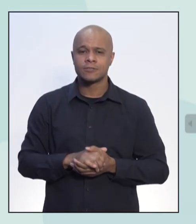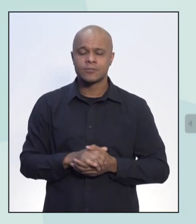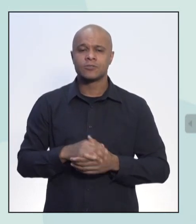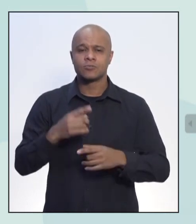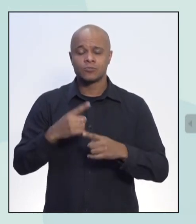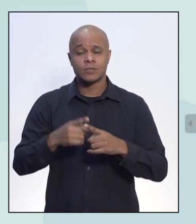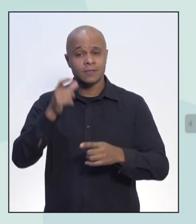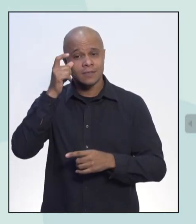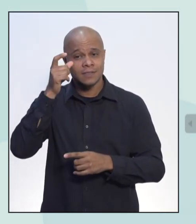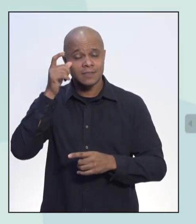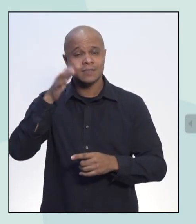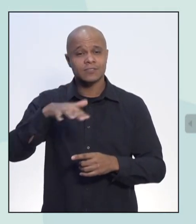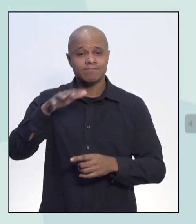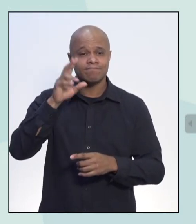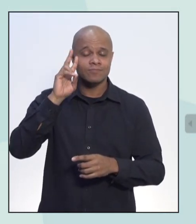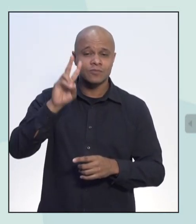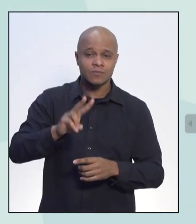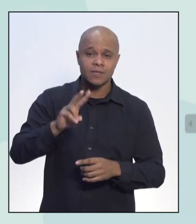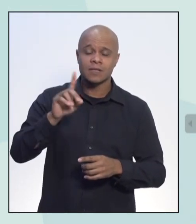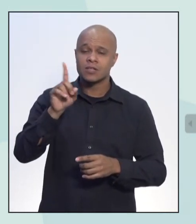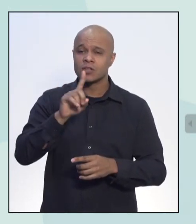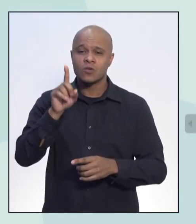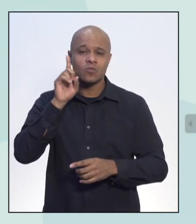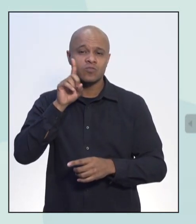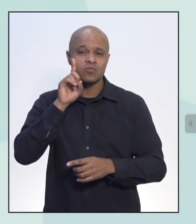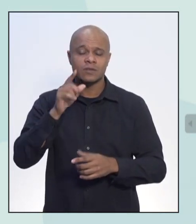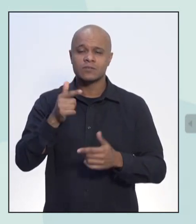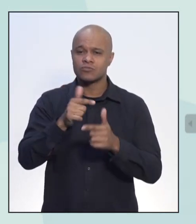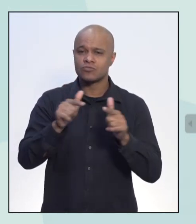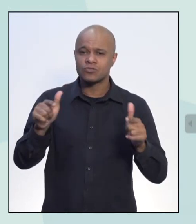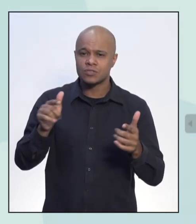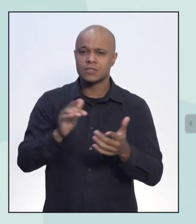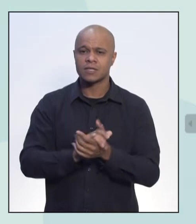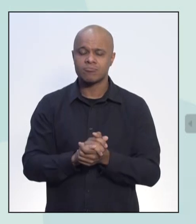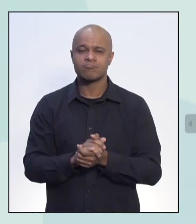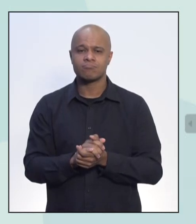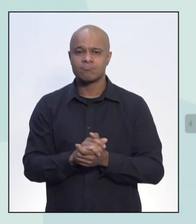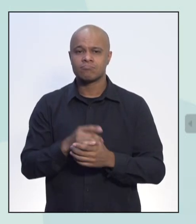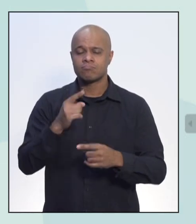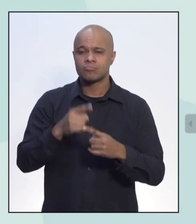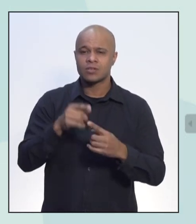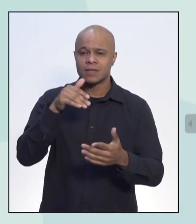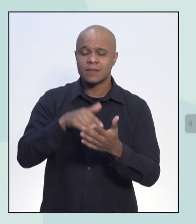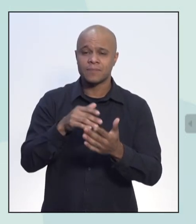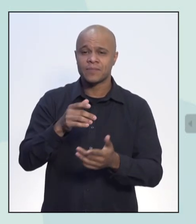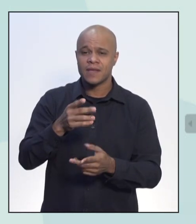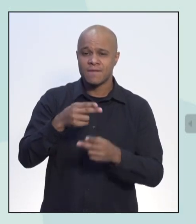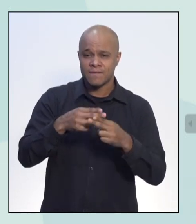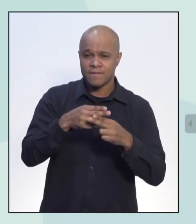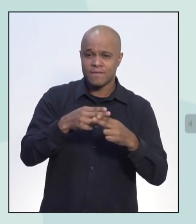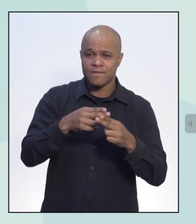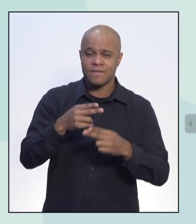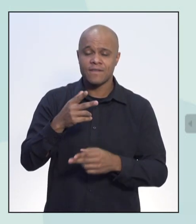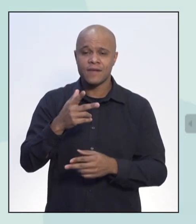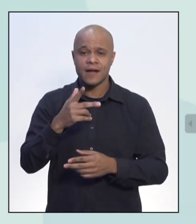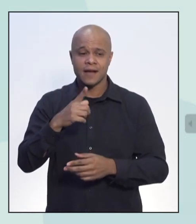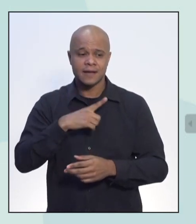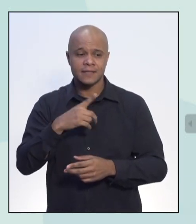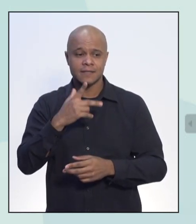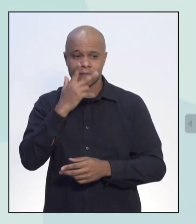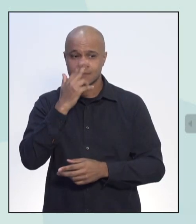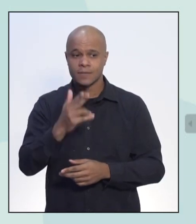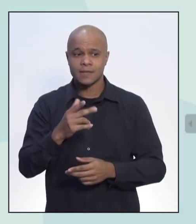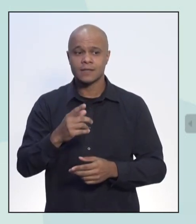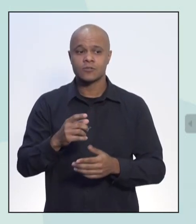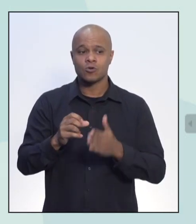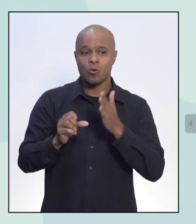que é interessante. Né? Eles não foram armados, eles tinham estiletes. Né? Então, por exemplo, o primeiro avião, que é o número 1,